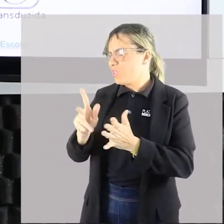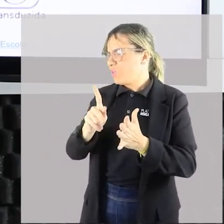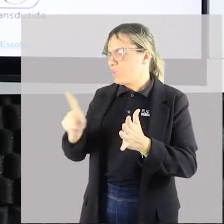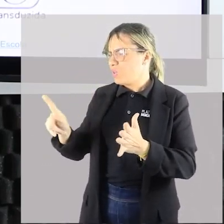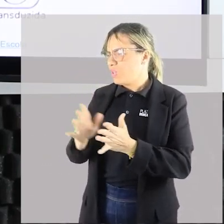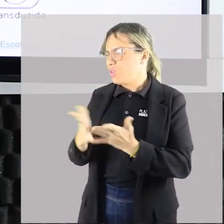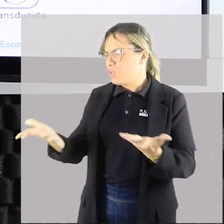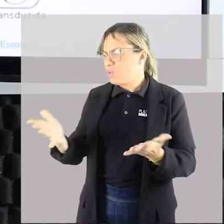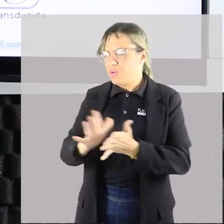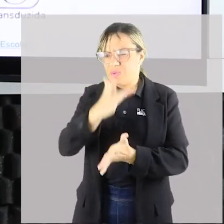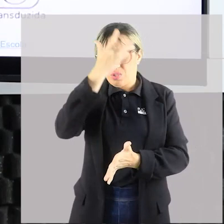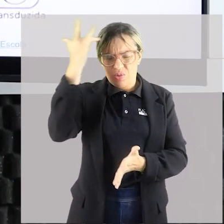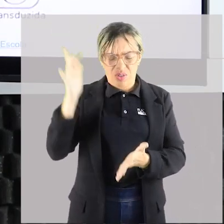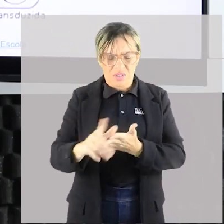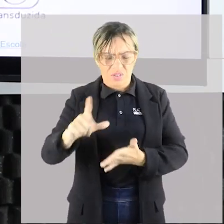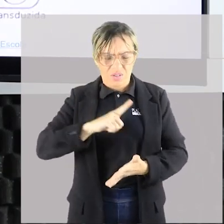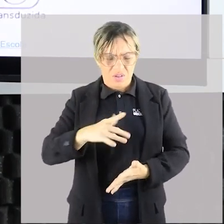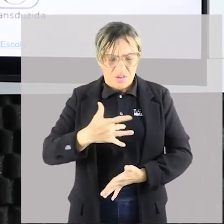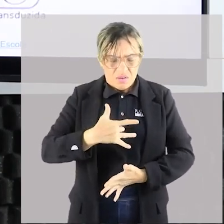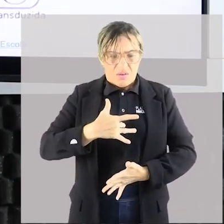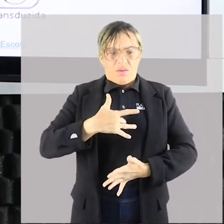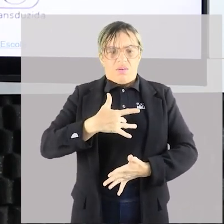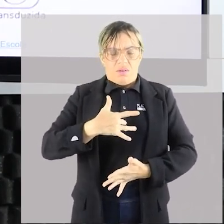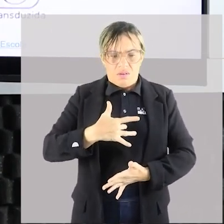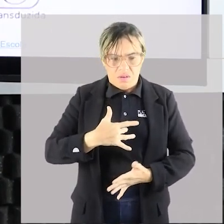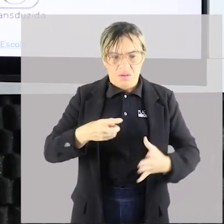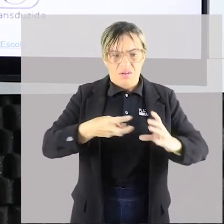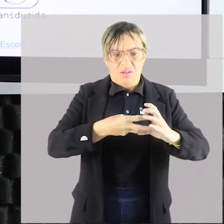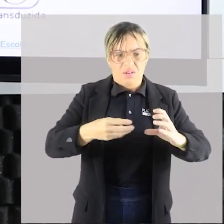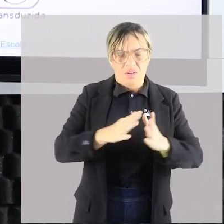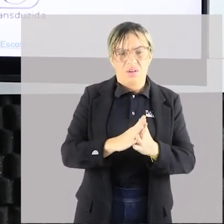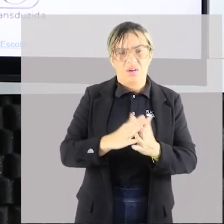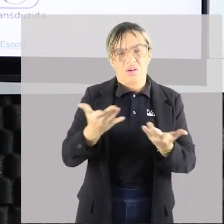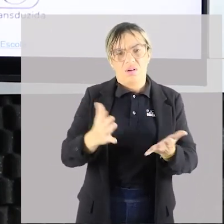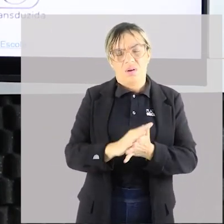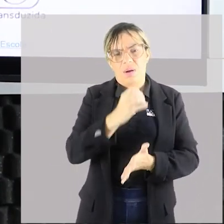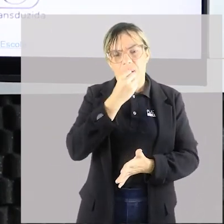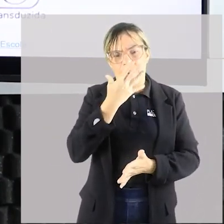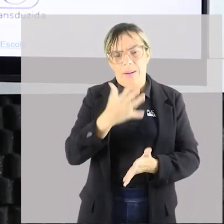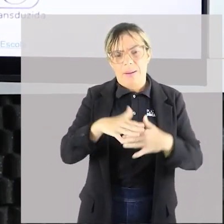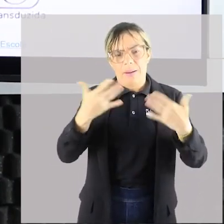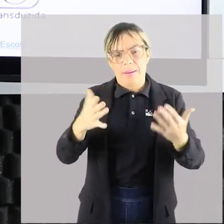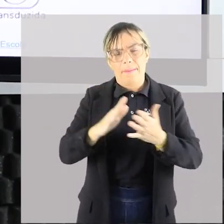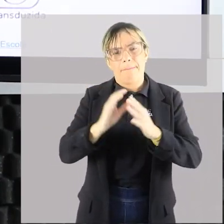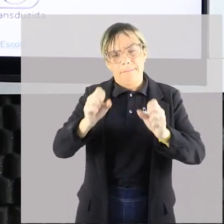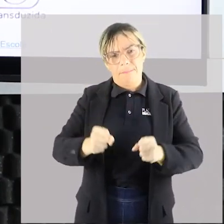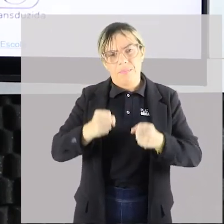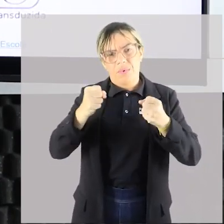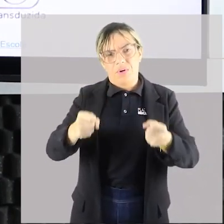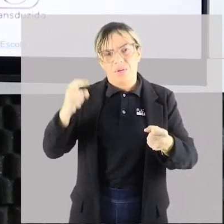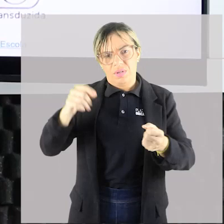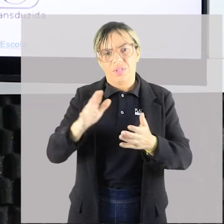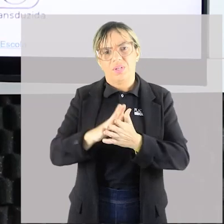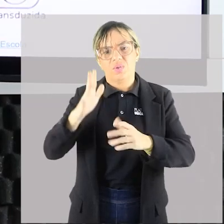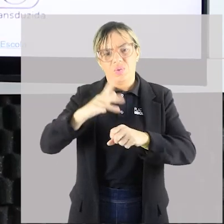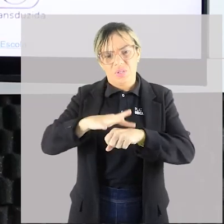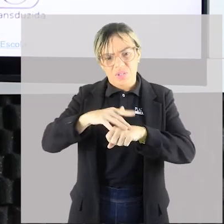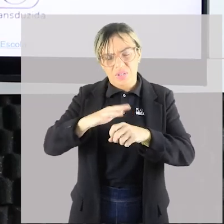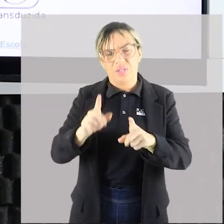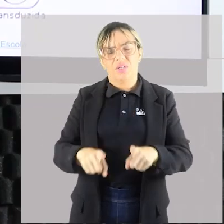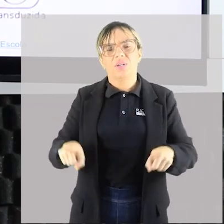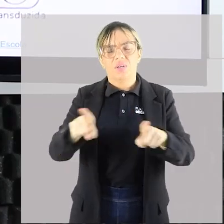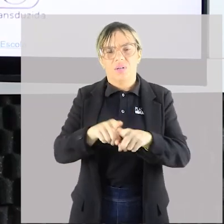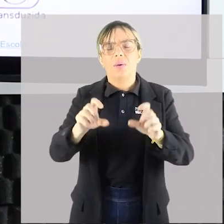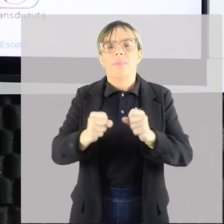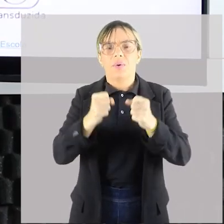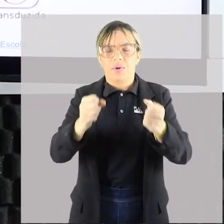tem tuberculose, as células boas dele podem passar a causar a doença também? Podem. Nesse